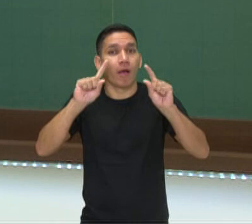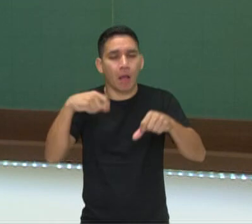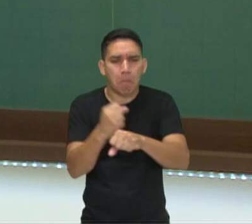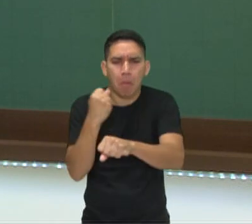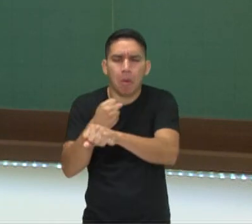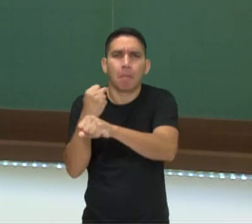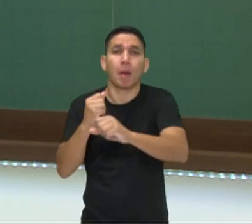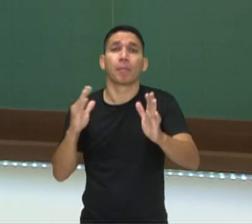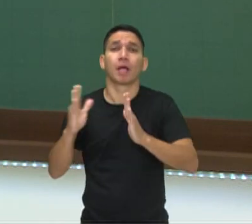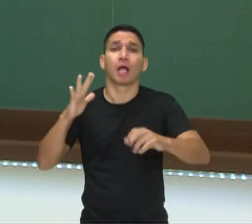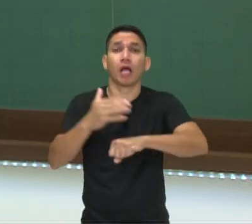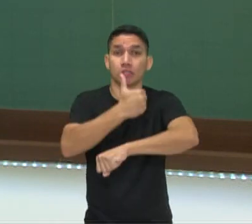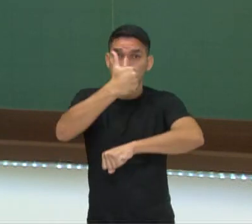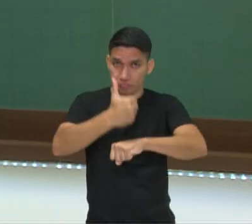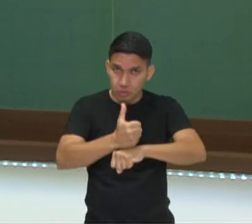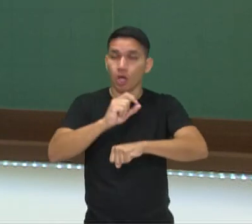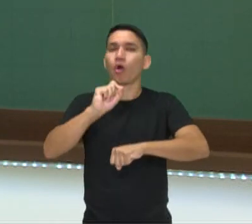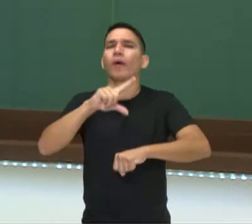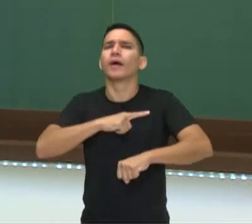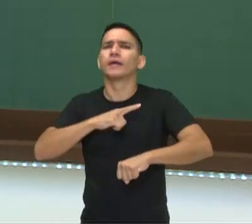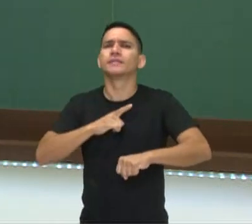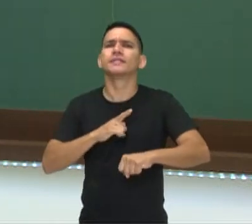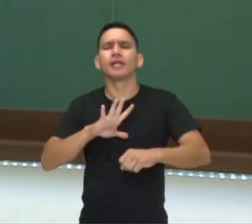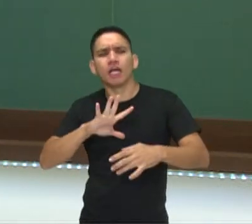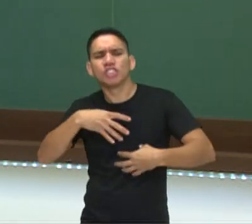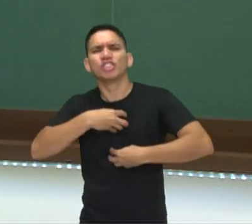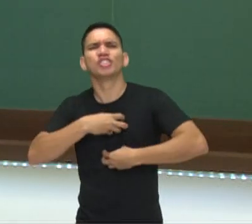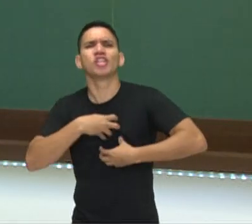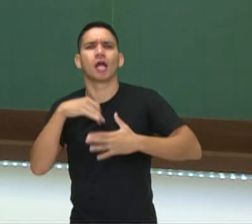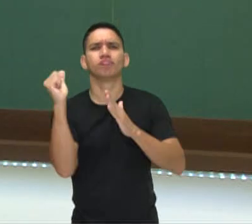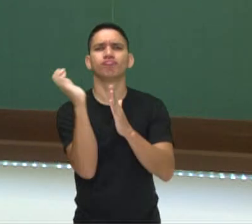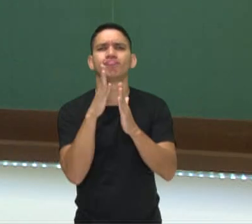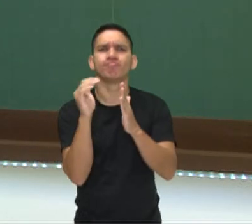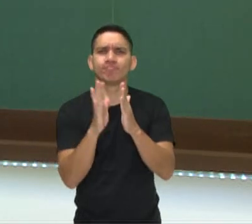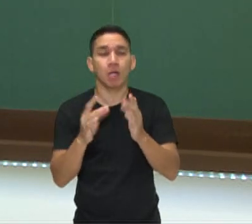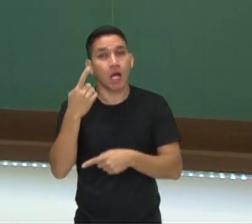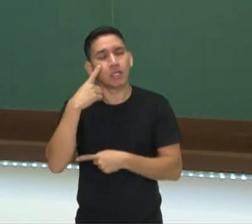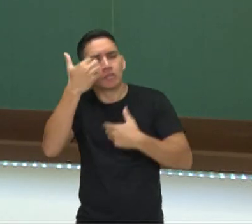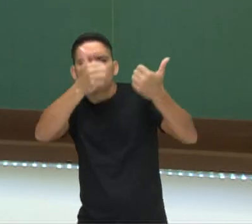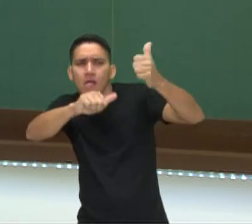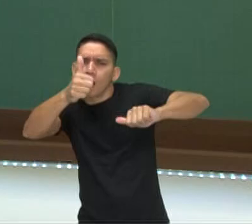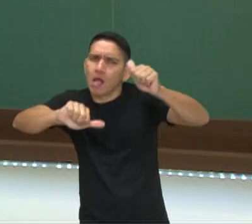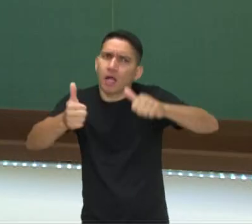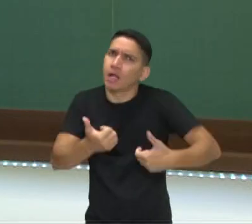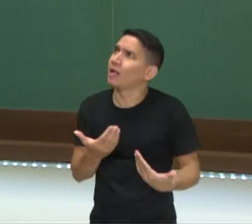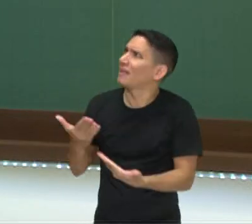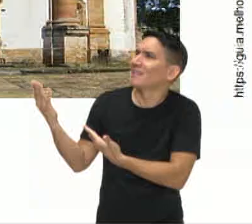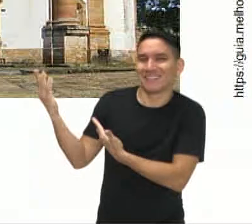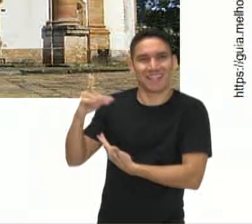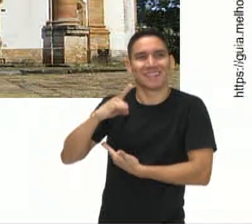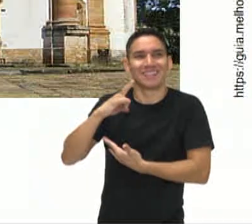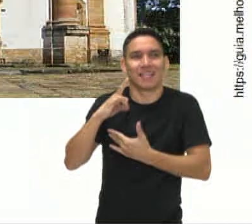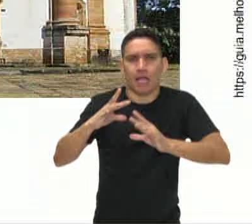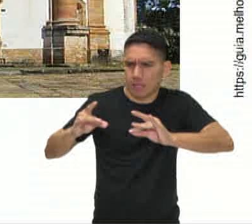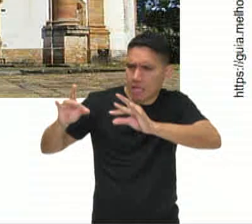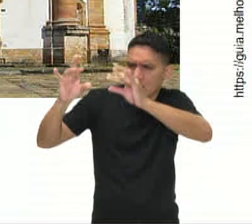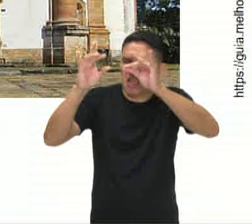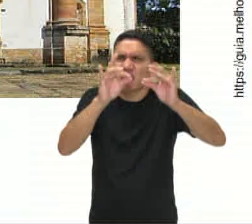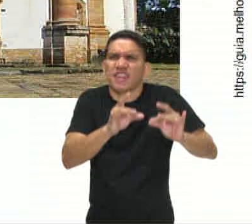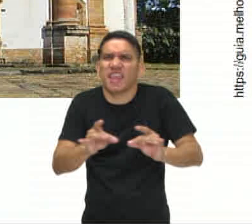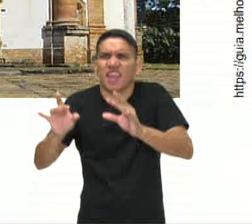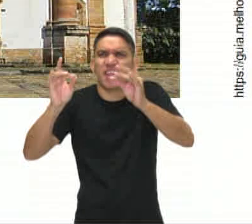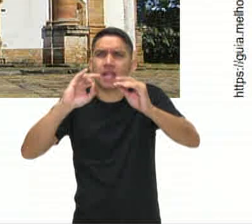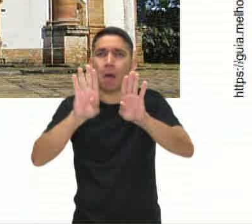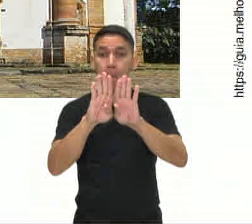período colonial que possuem o estilo barroco. Se a gente for analisar, existem esses arabescos em cima